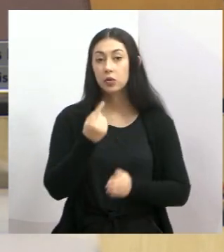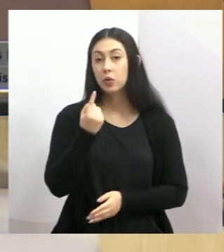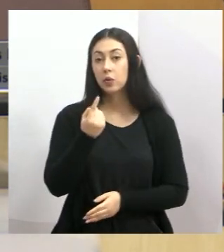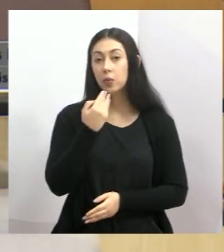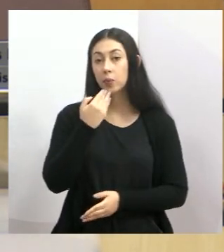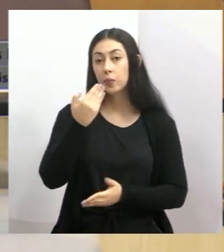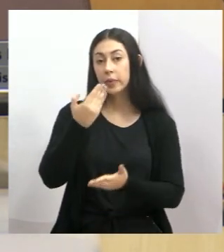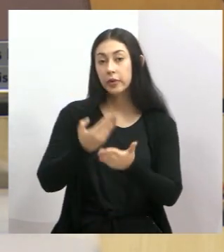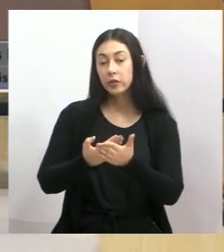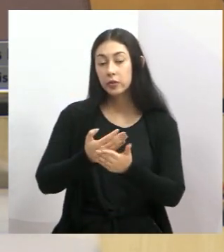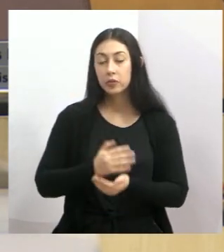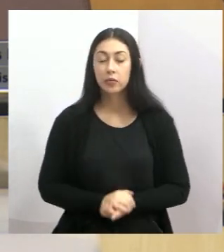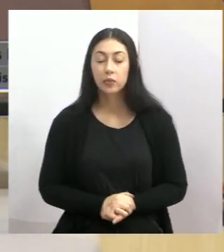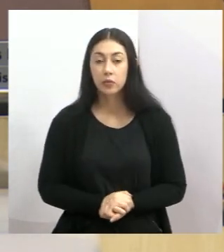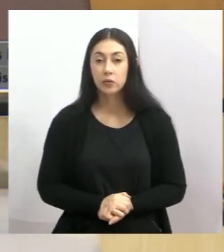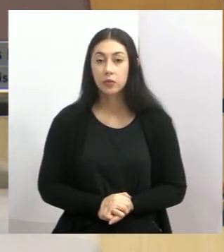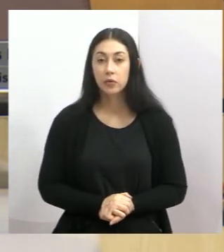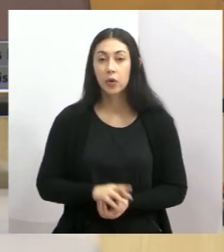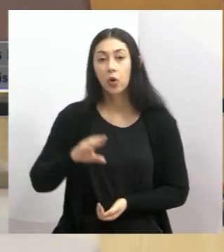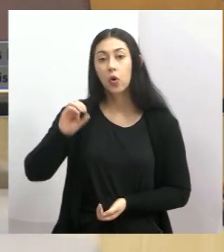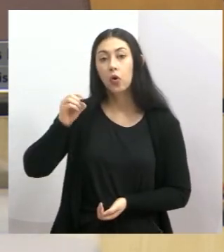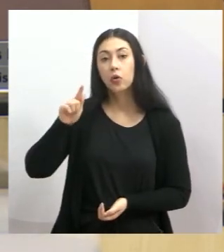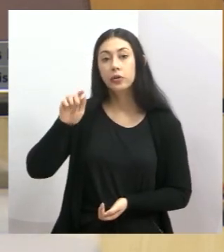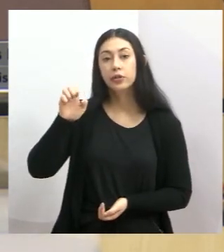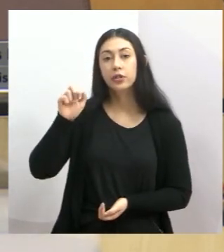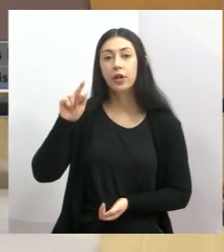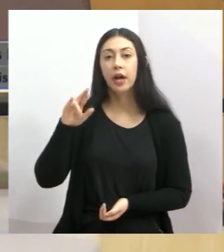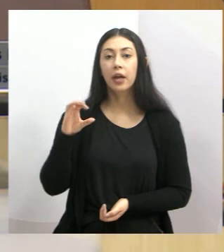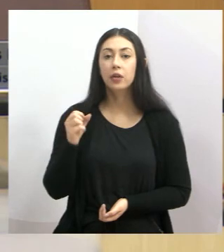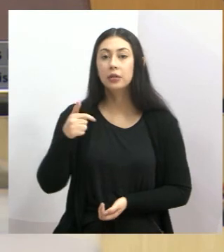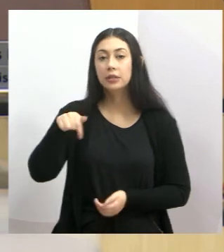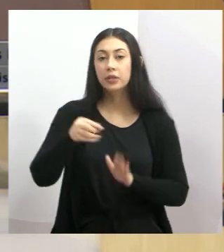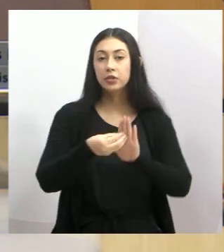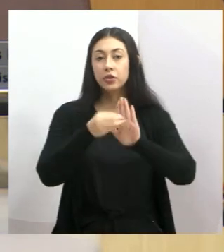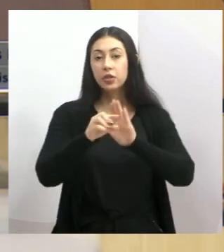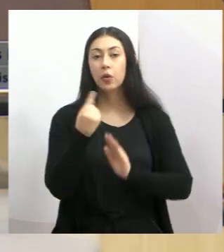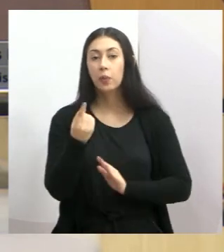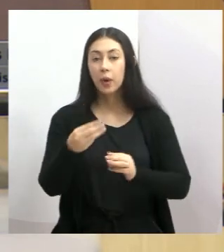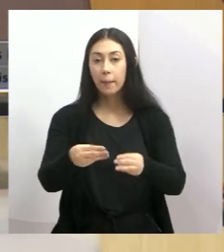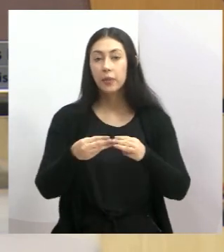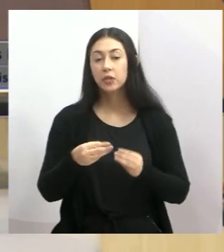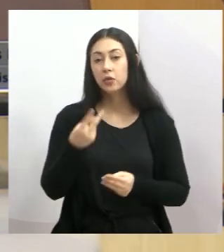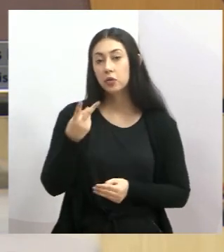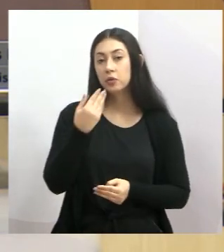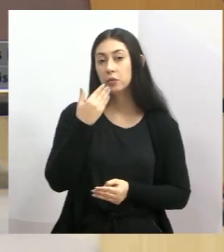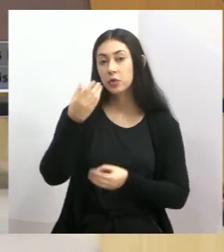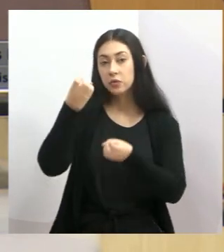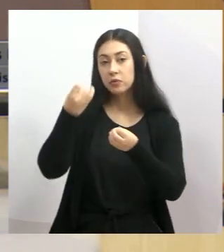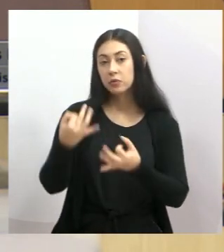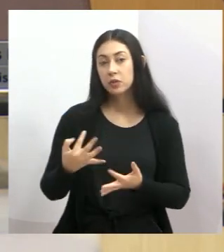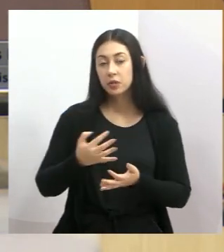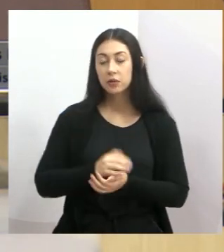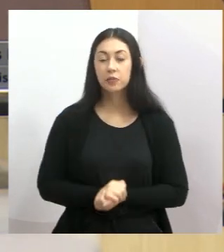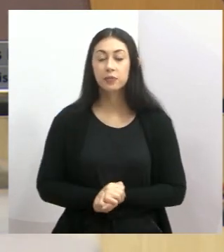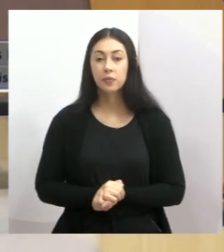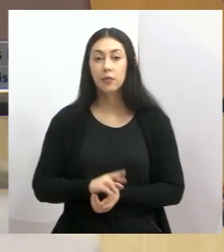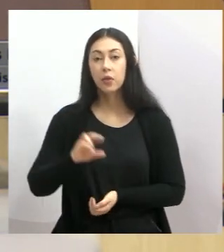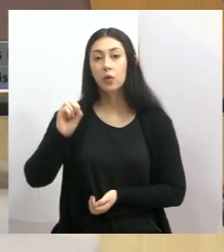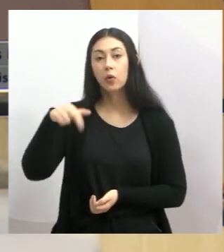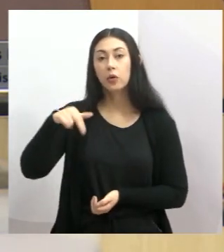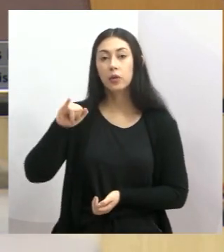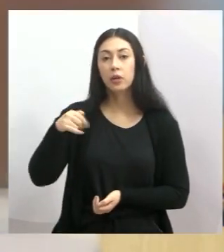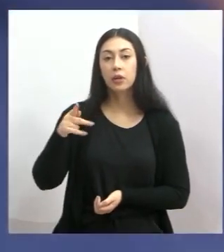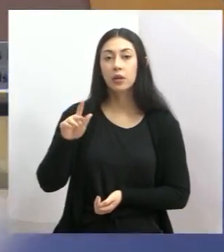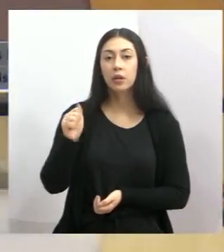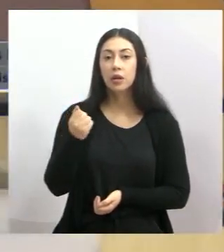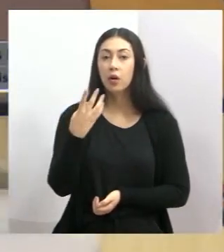um requerimento hoje é demônio sete indicações uma Moção do Espírito informação folhinha